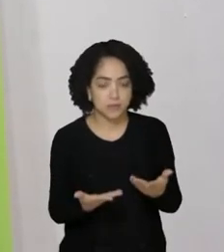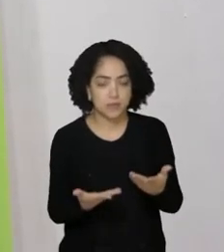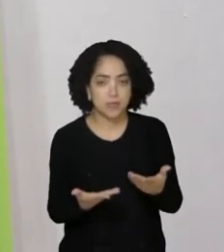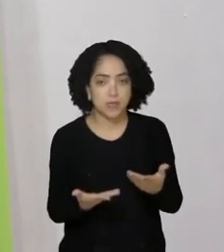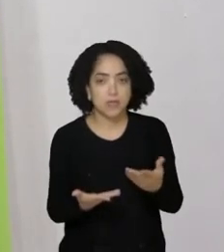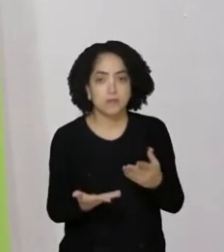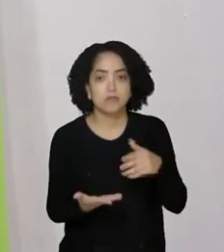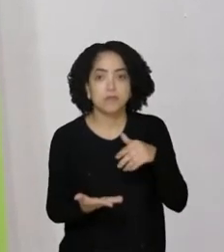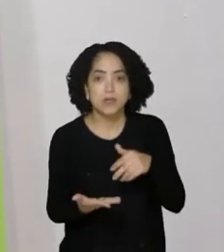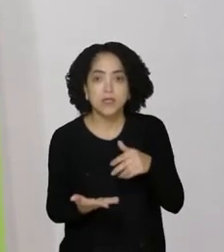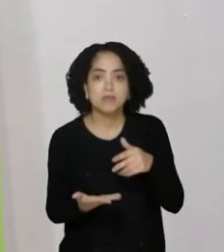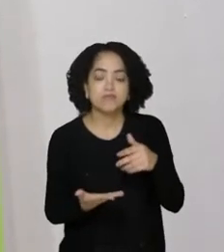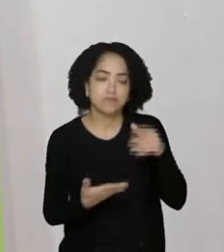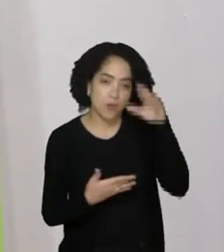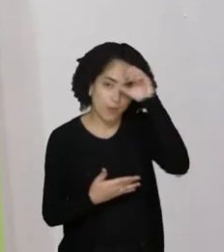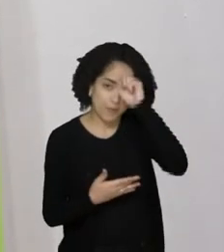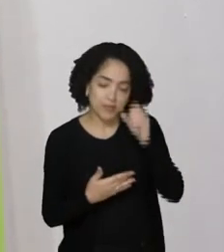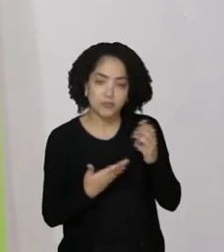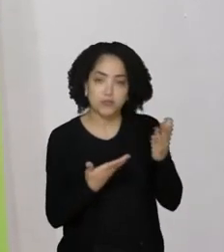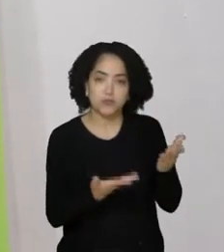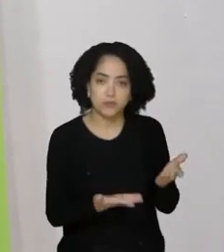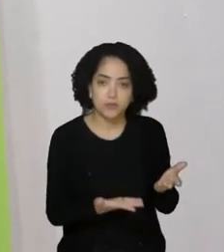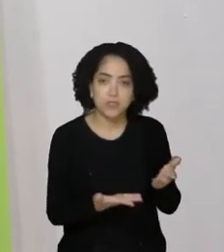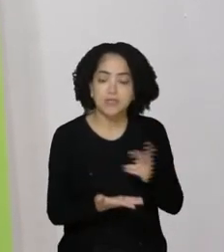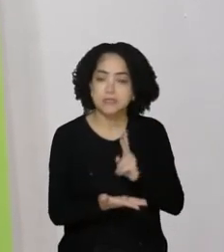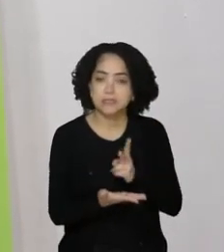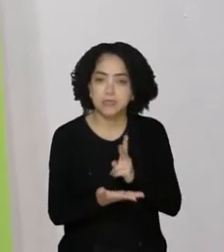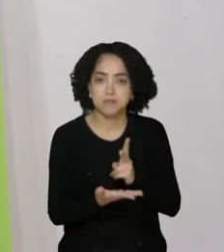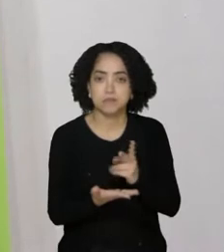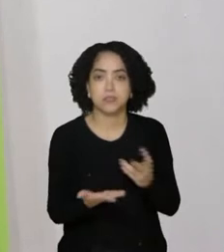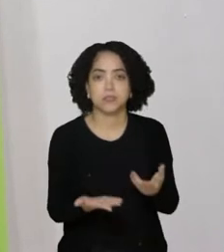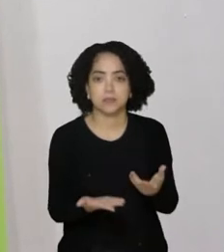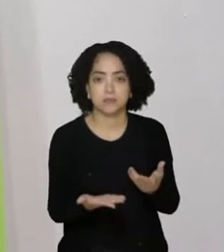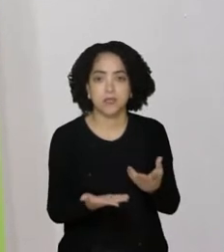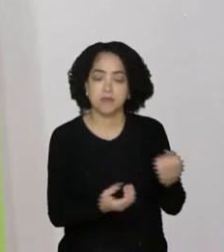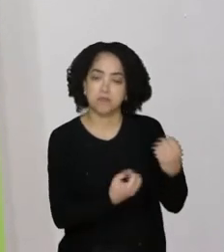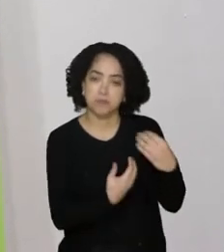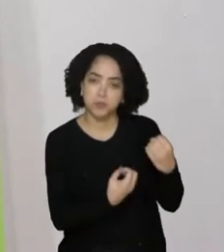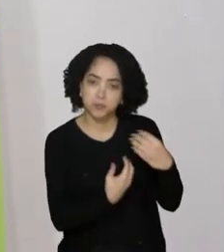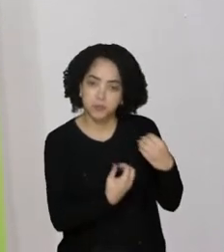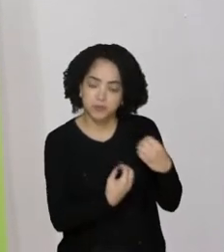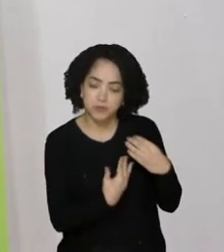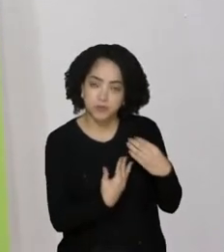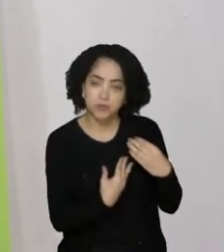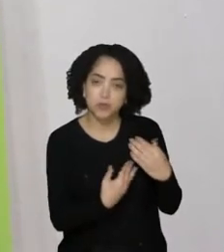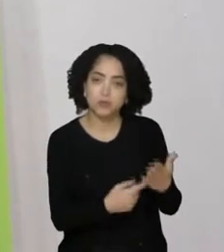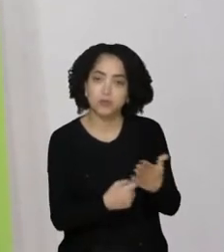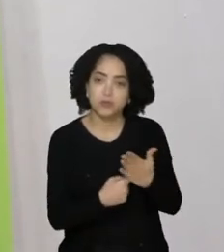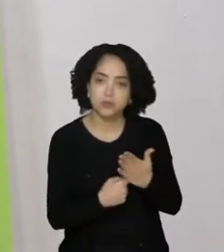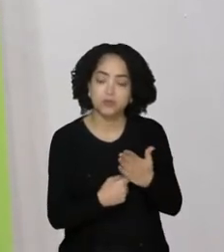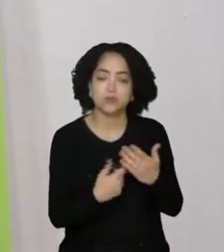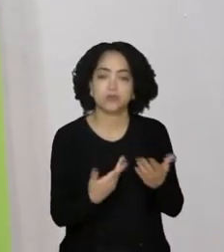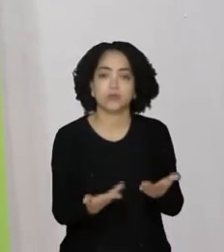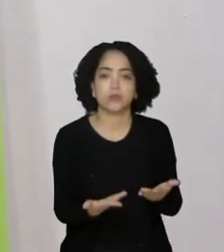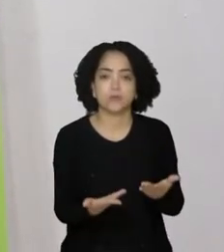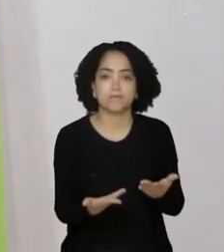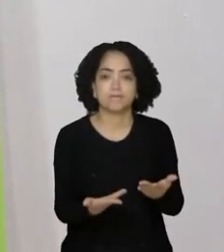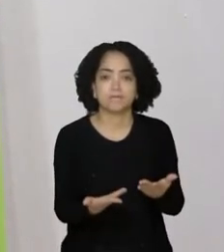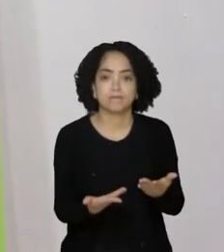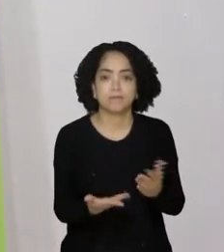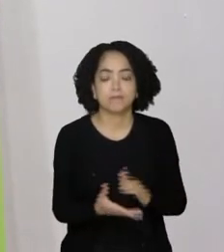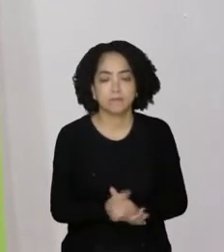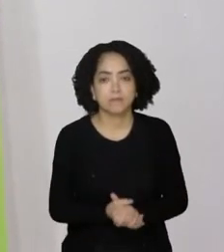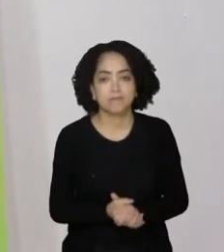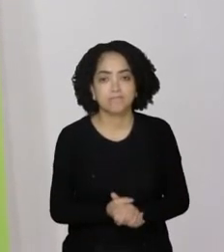aprendi com vossa excelência sempre disse isso nosso professor nosso guia e que vai certamente não